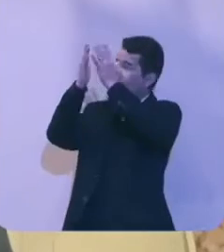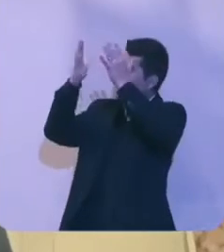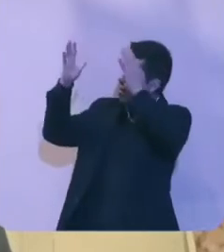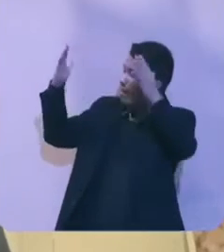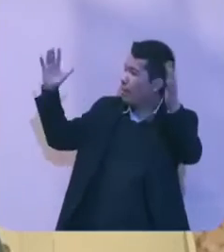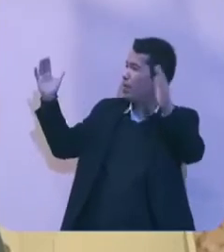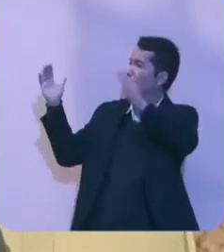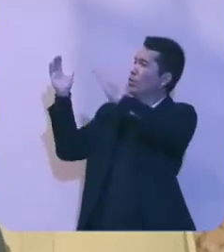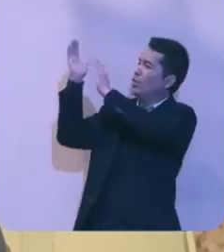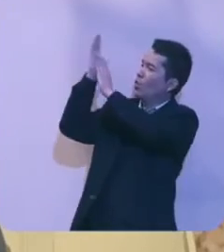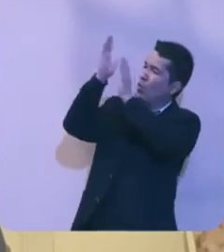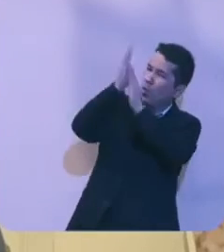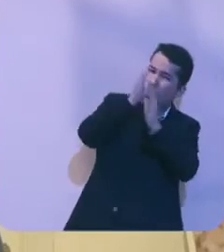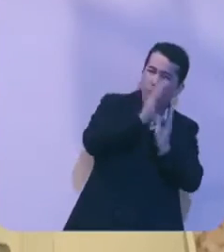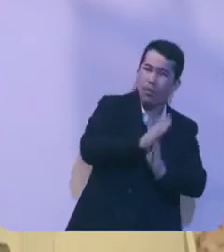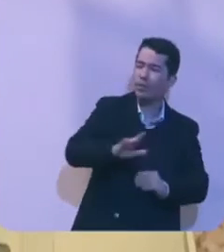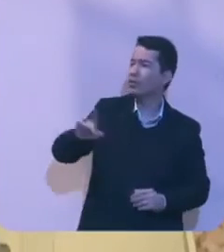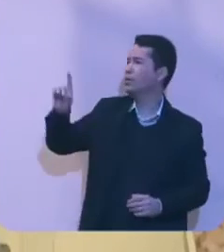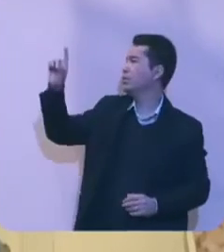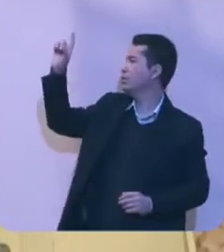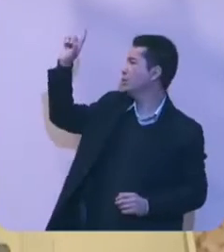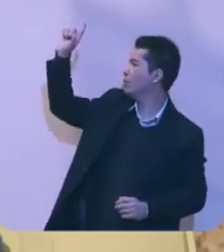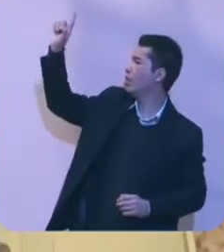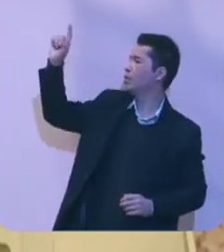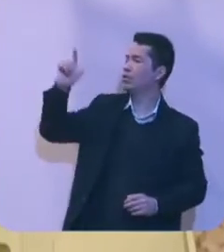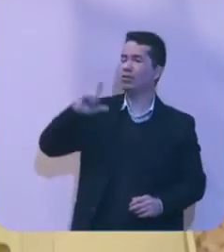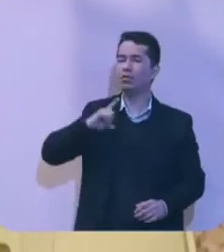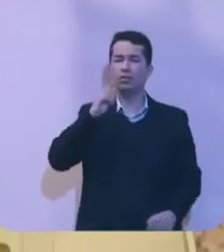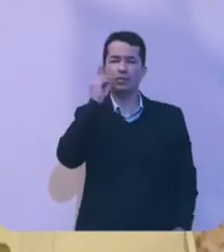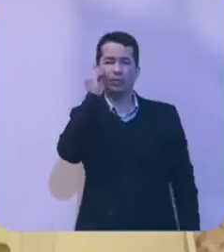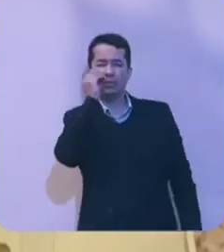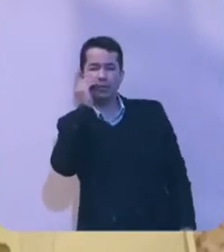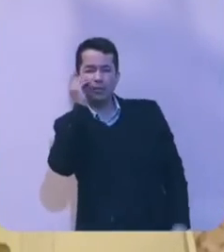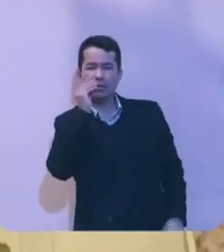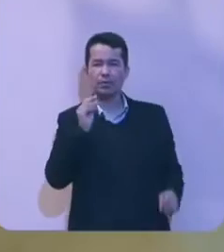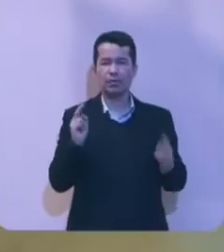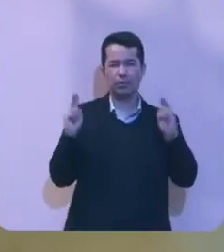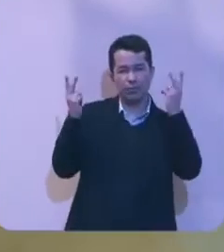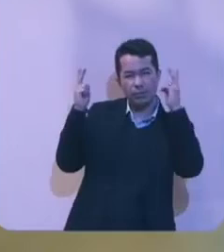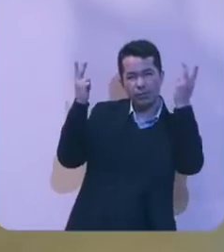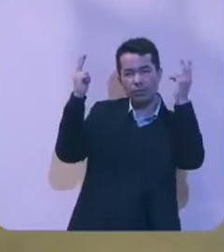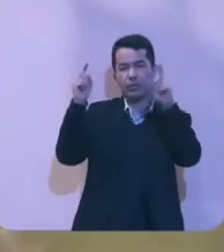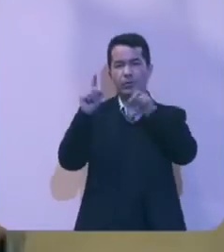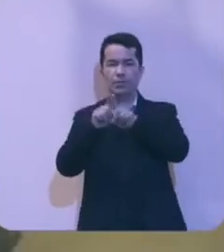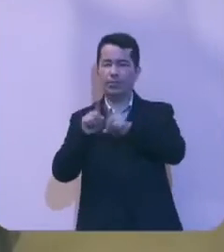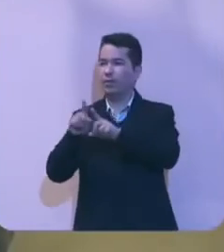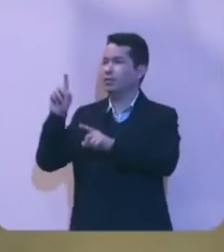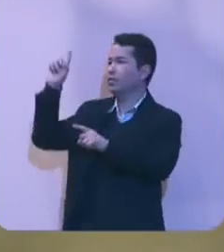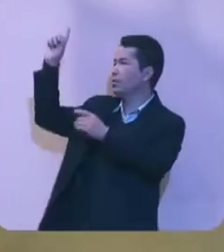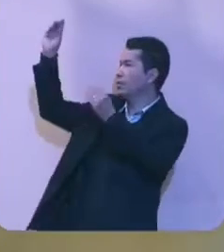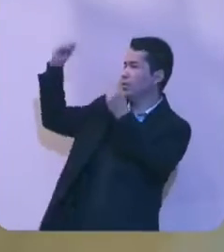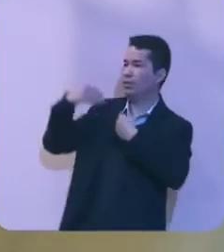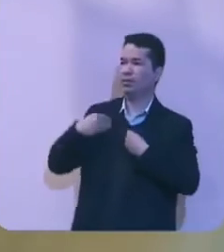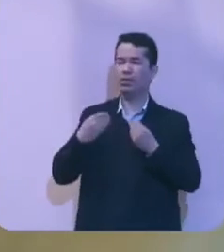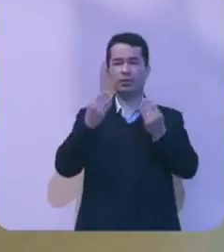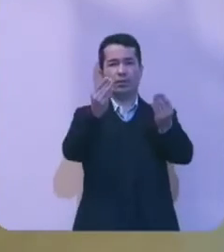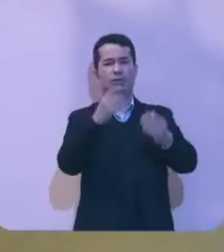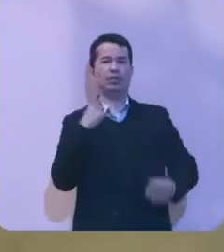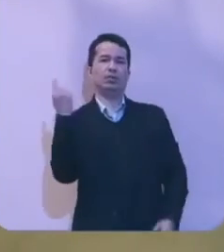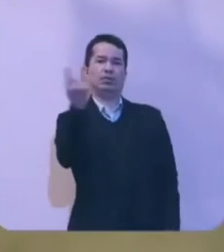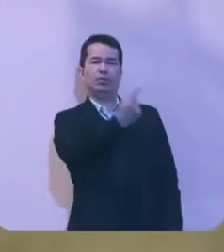as promessas de Deus e vivendo a vitória que o Senhor tem para nós. Nessa noite eu queria orar com você.